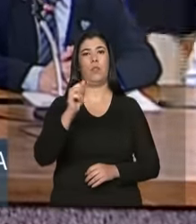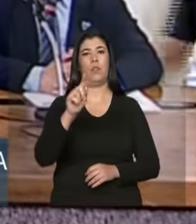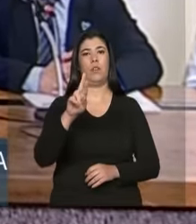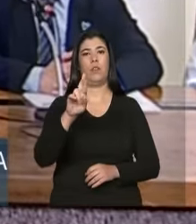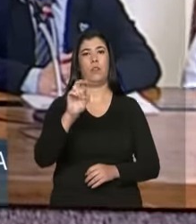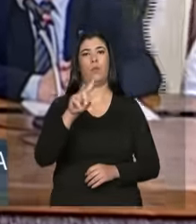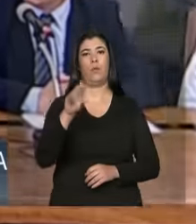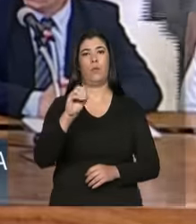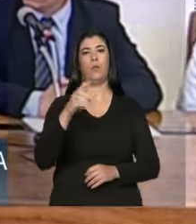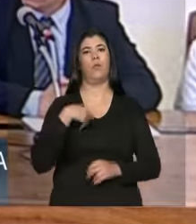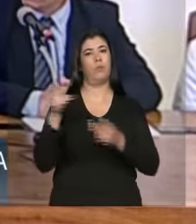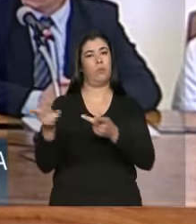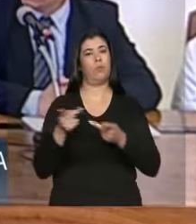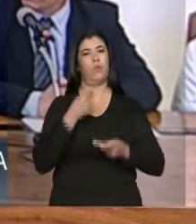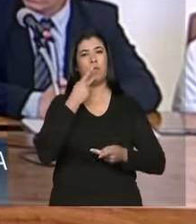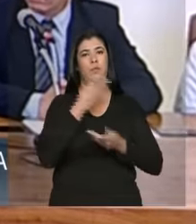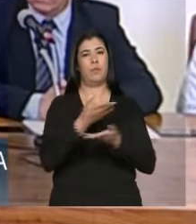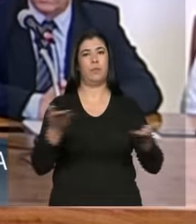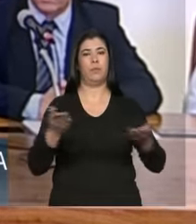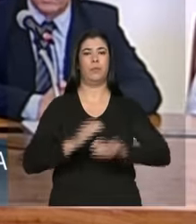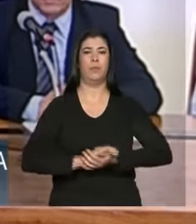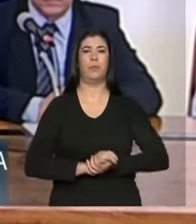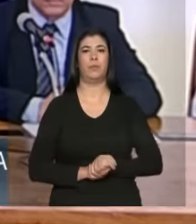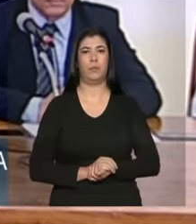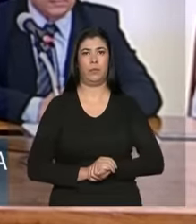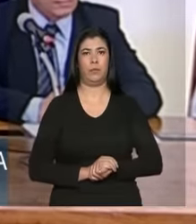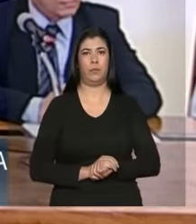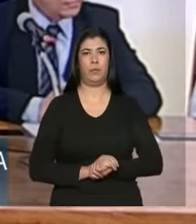ministro Então já faz uso da palavra nesse